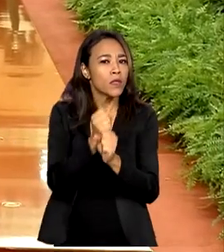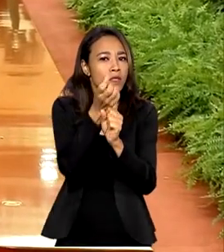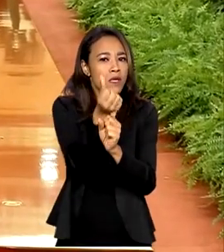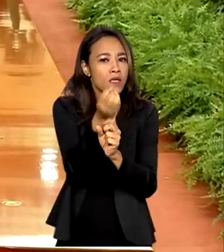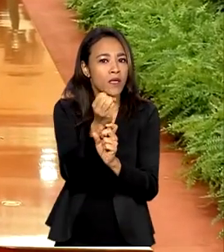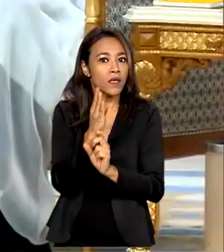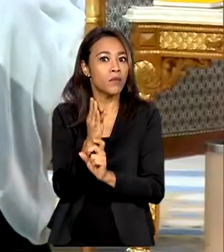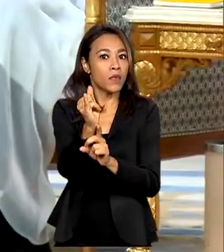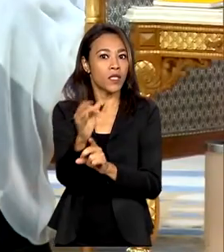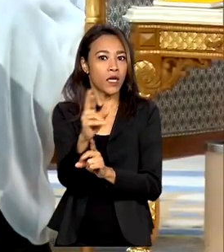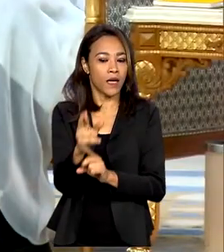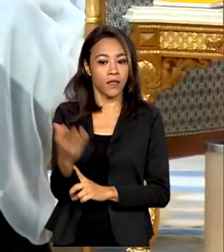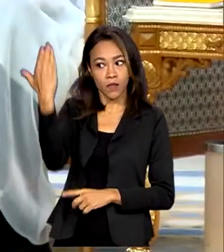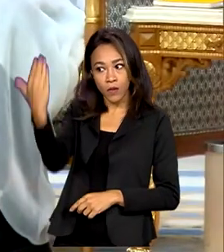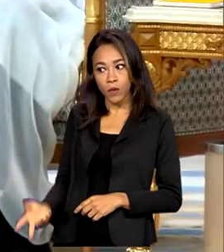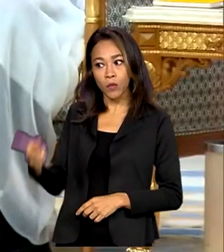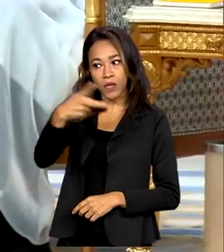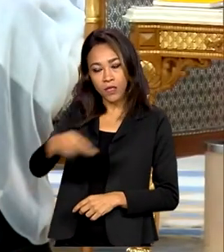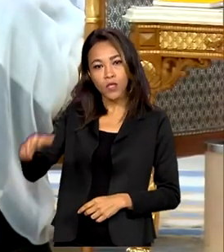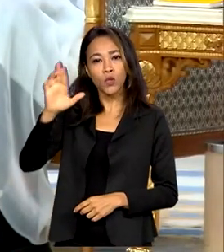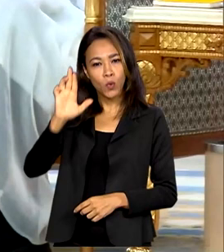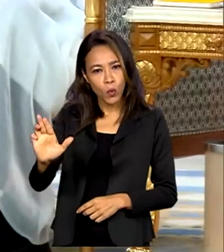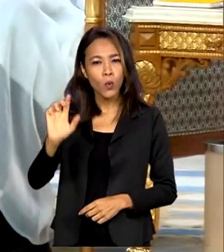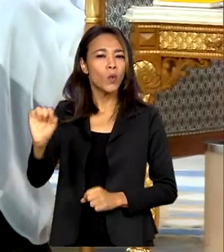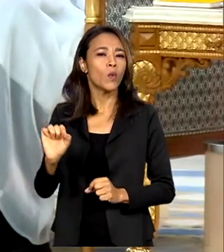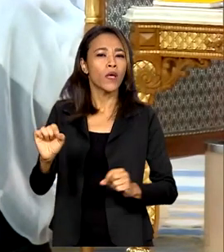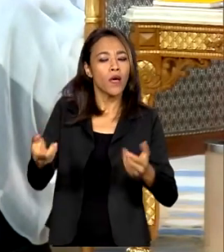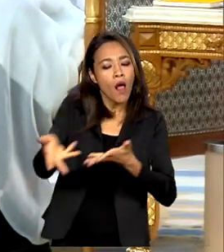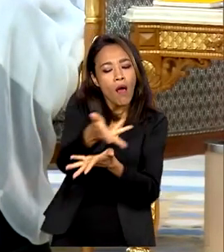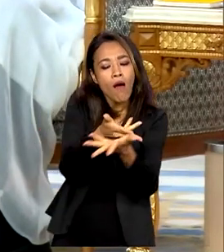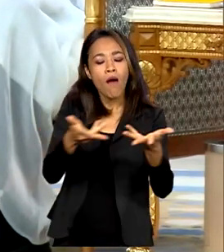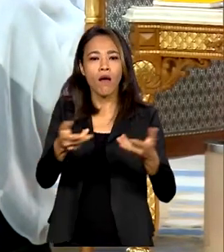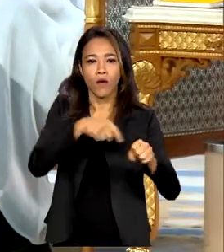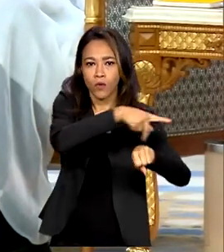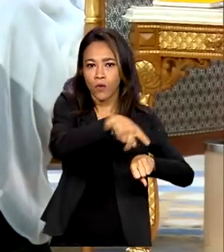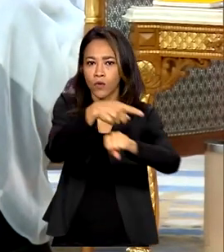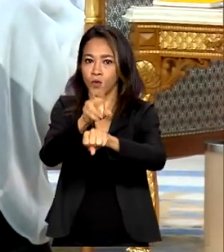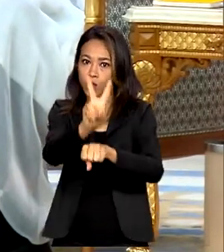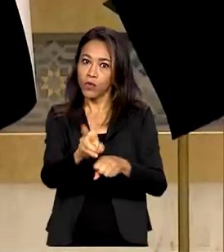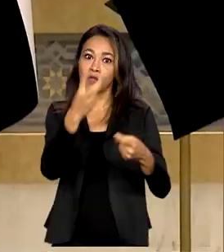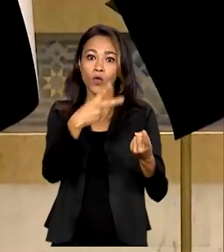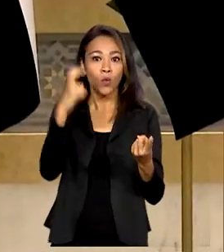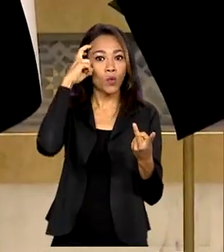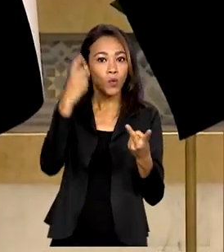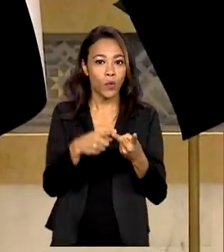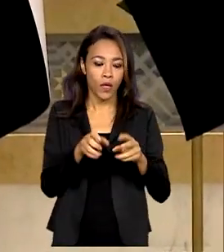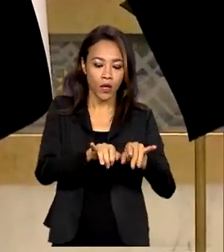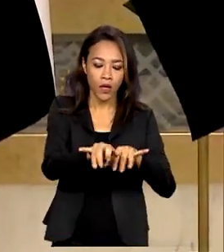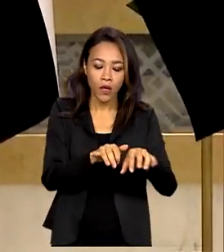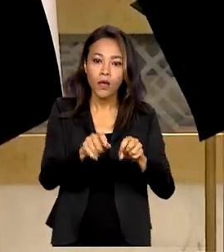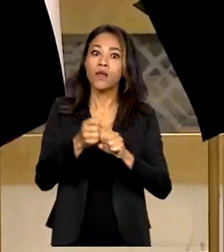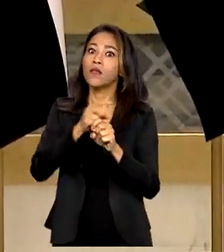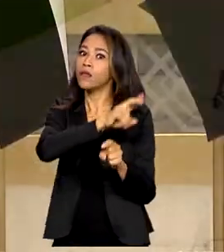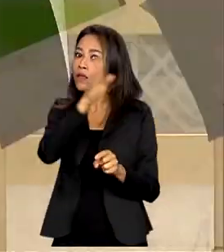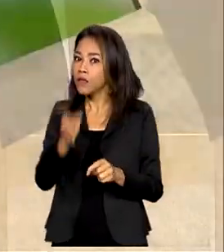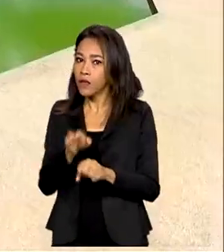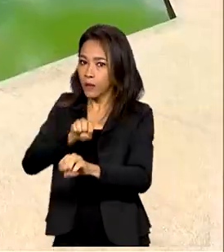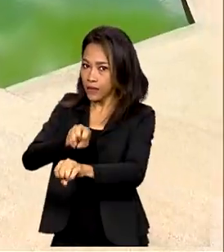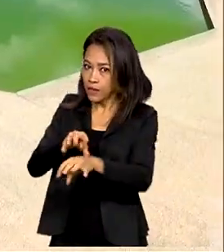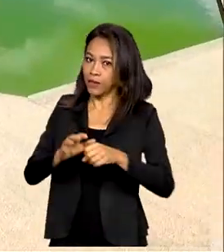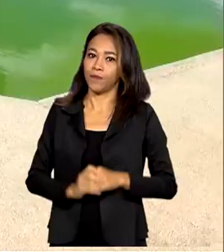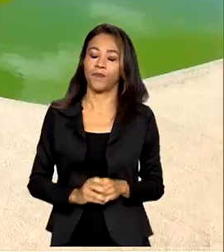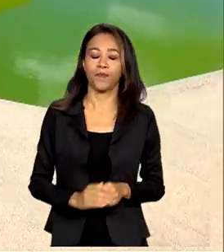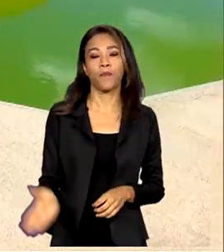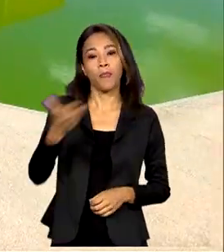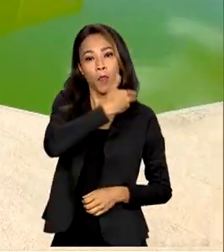Presidente Lula ressalta novos entendimentos com os dois países em áreas como a cultural, digital e educacional. O